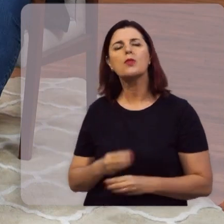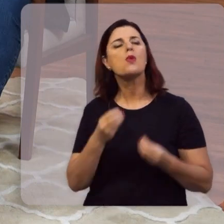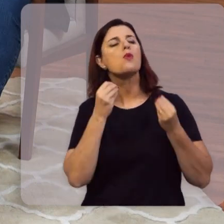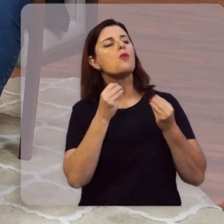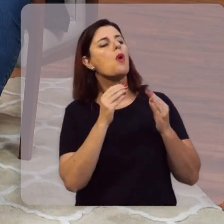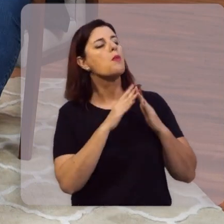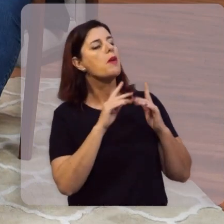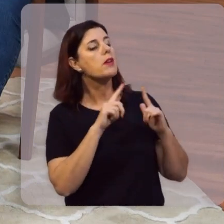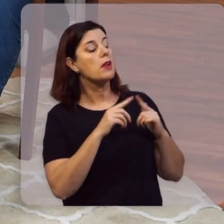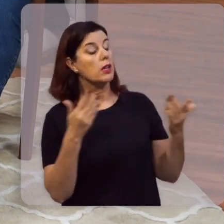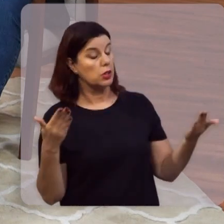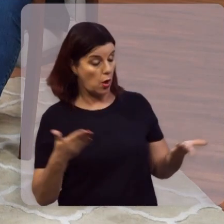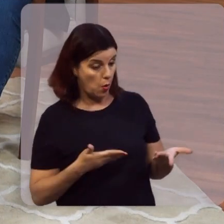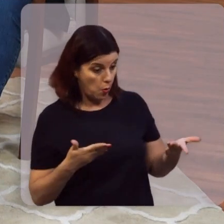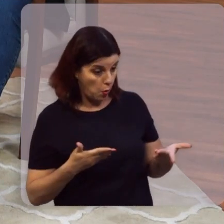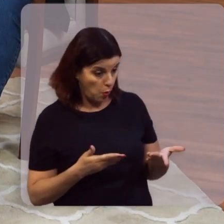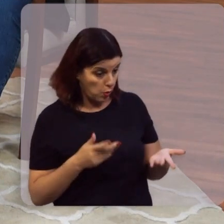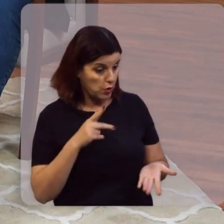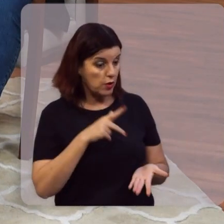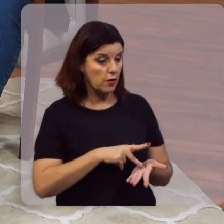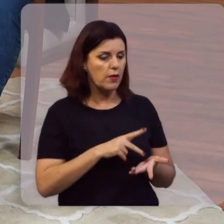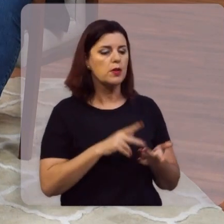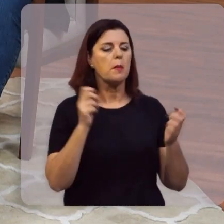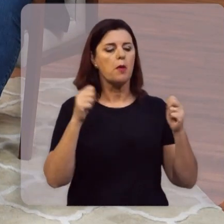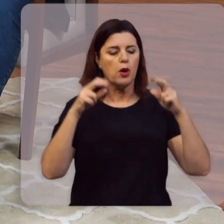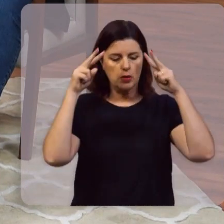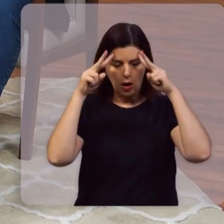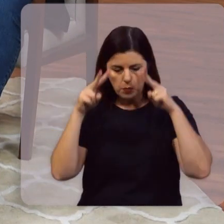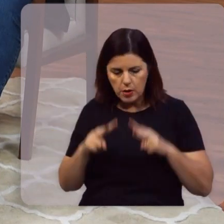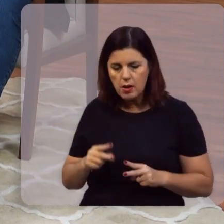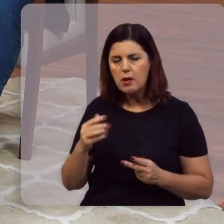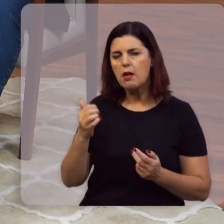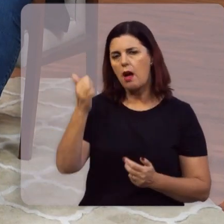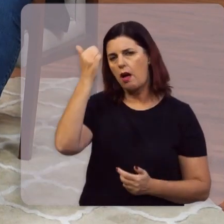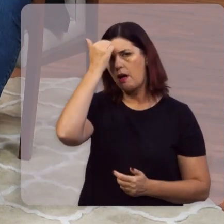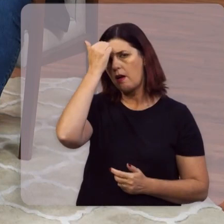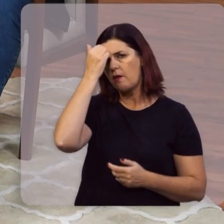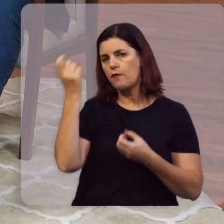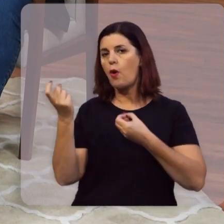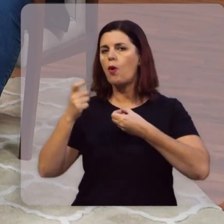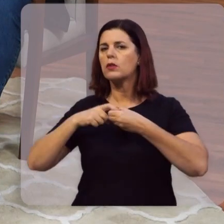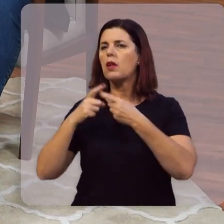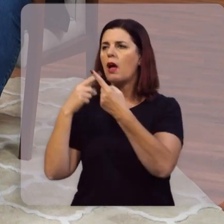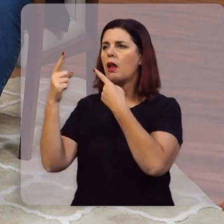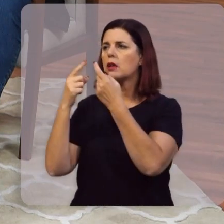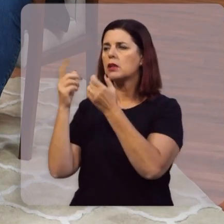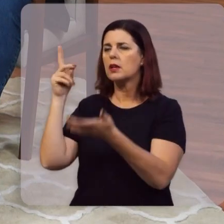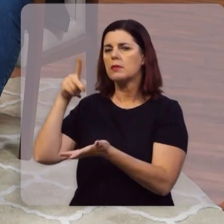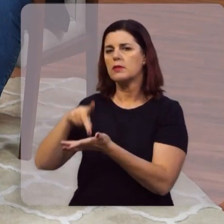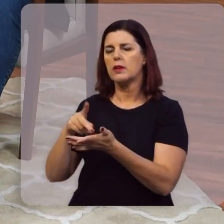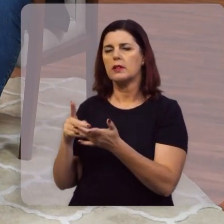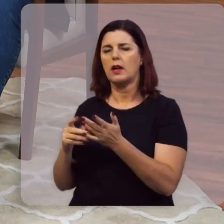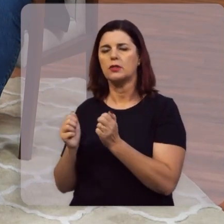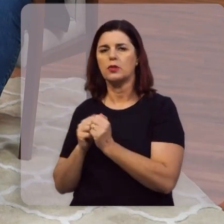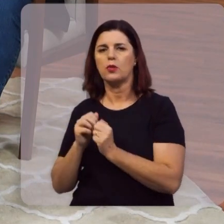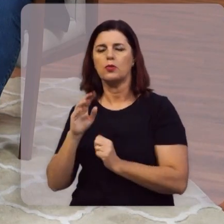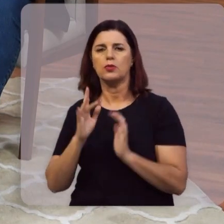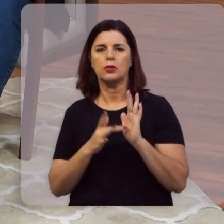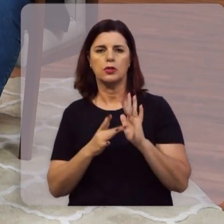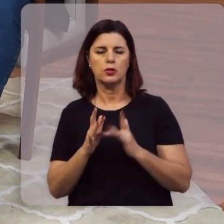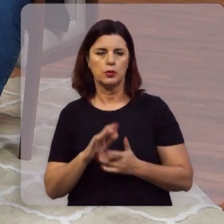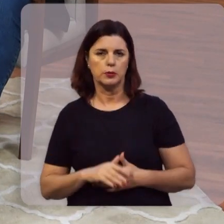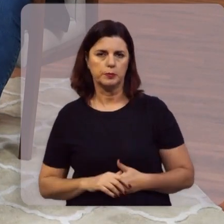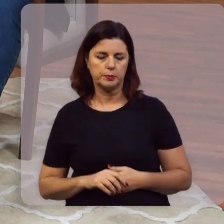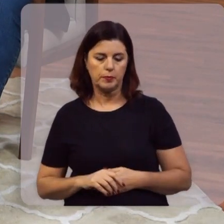que a igreja hoje, então, pode, de fato, se humilhar, se arrepender e voltar a um relacionamento genuíno com Deus, por meio, claro, de Cristo?